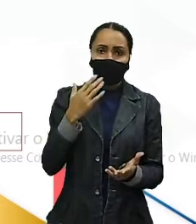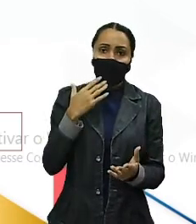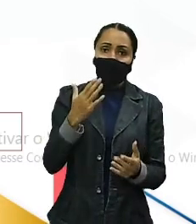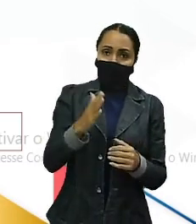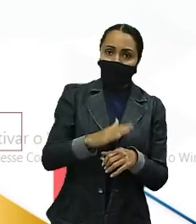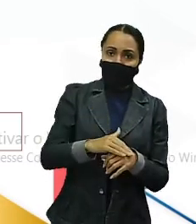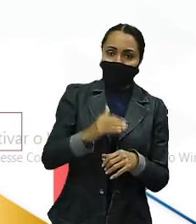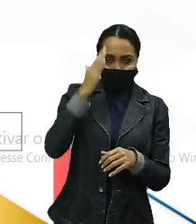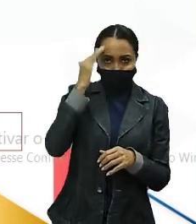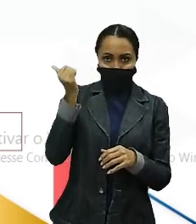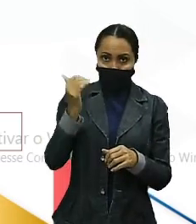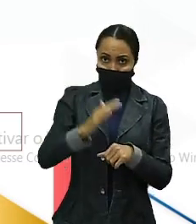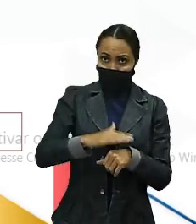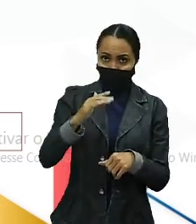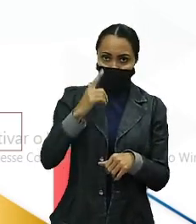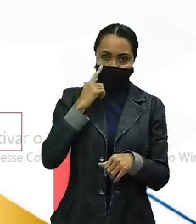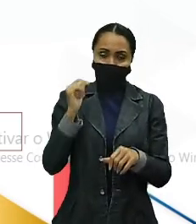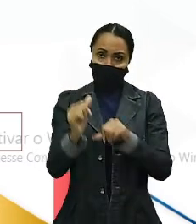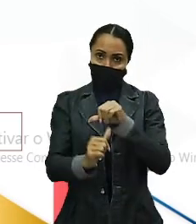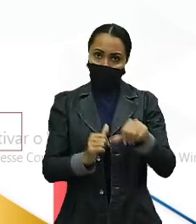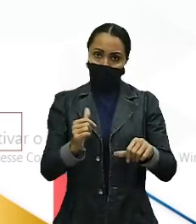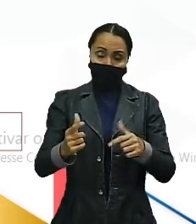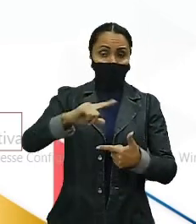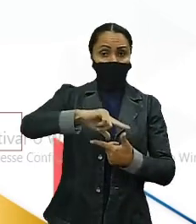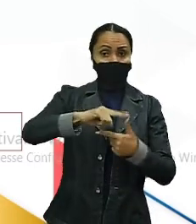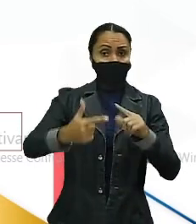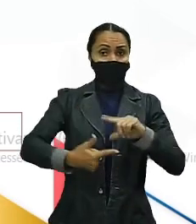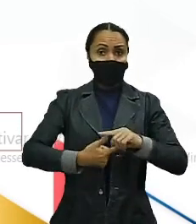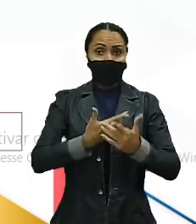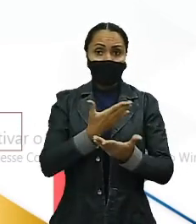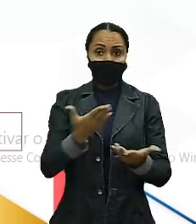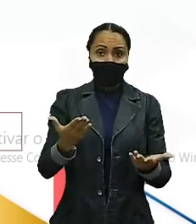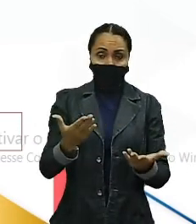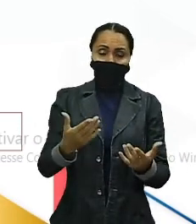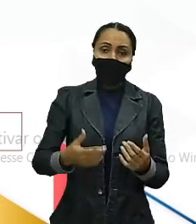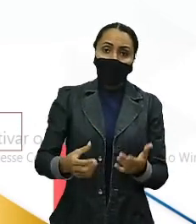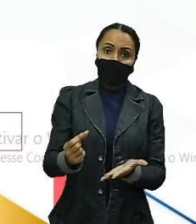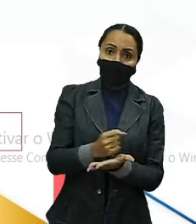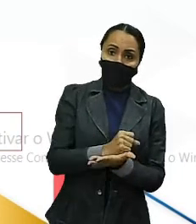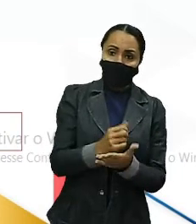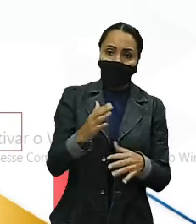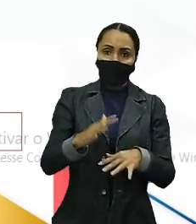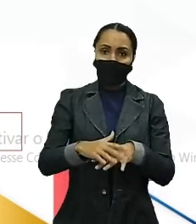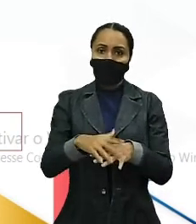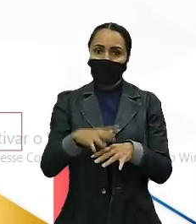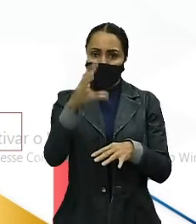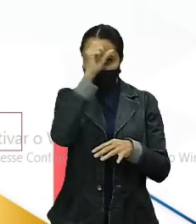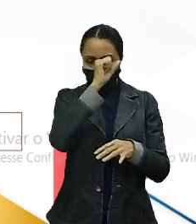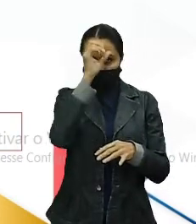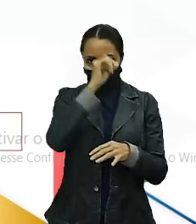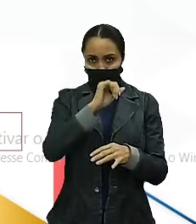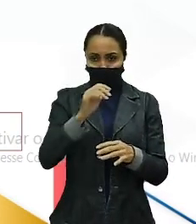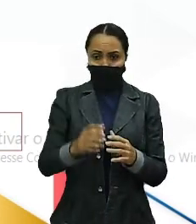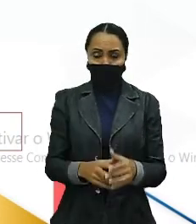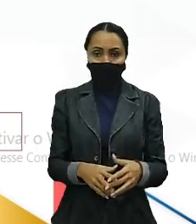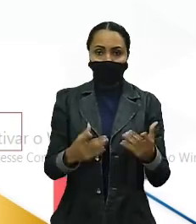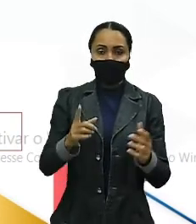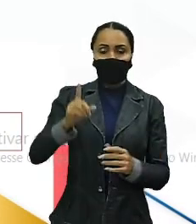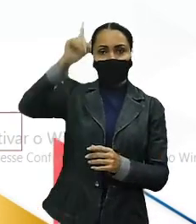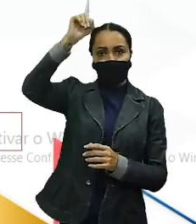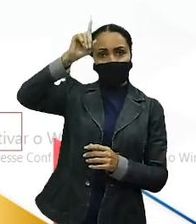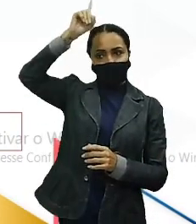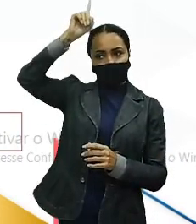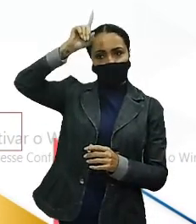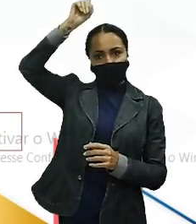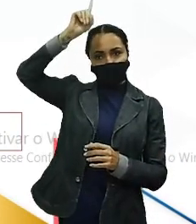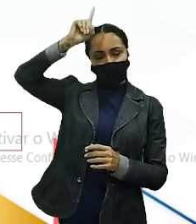jogar bastante aí, transformações geométricas, um game de matemática para aprender, aponta a câmera do teu celular para esse QR